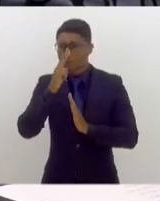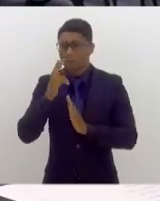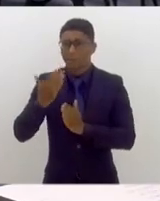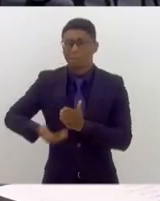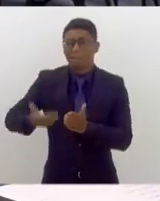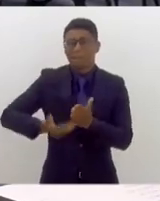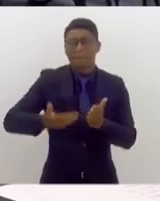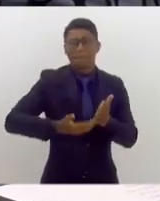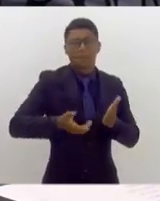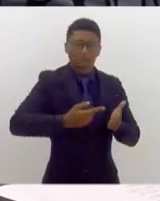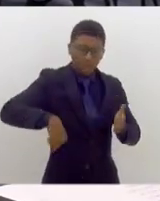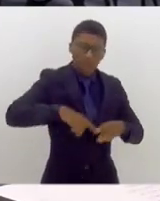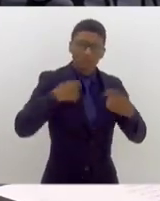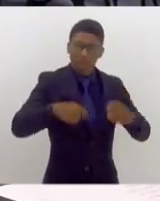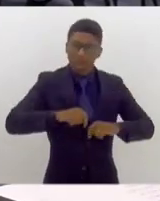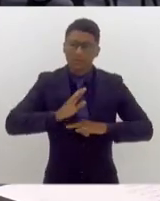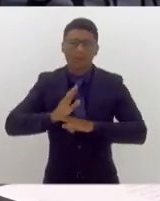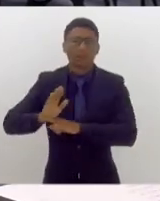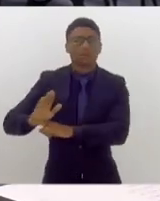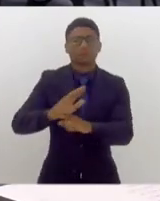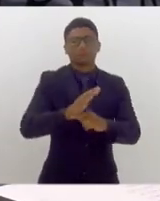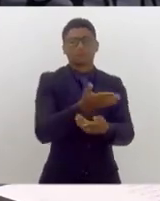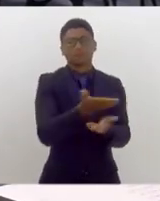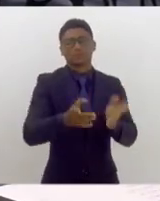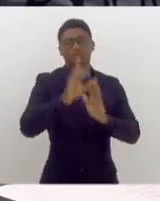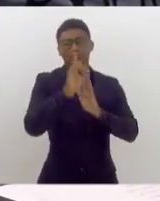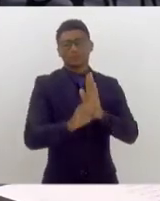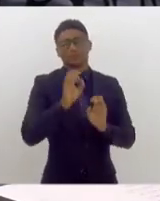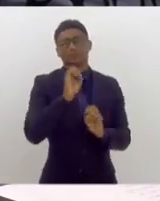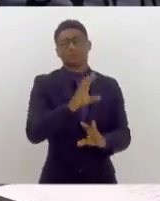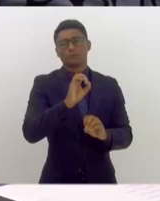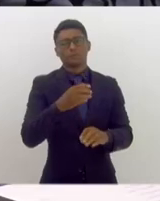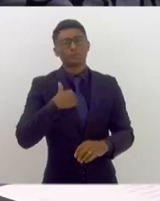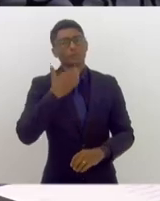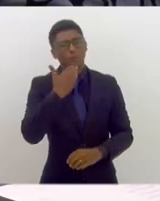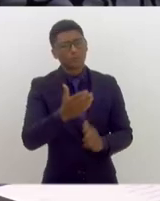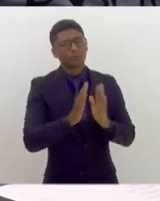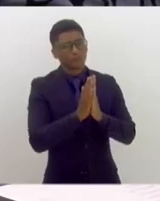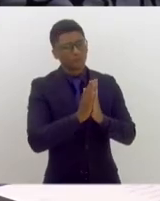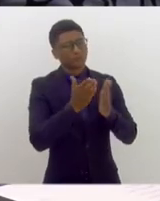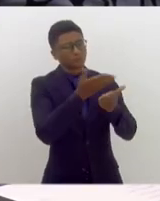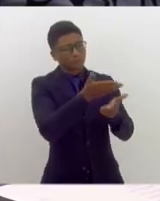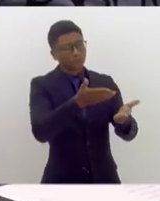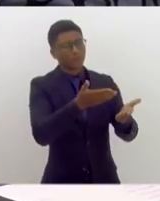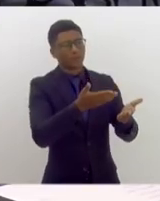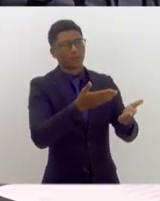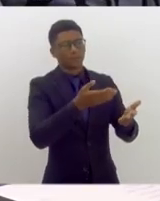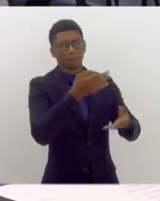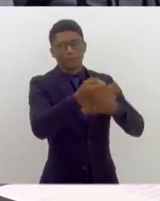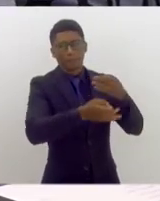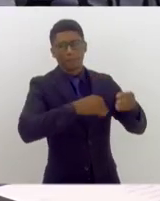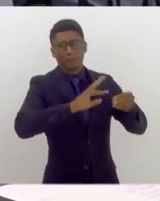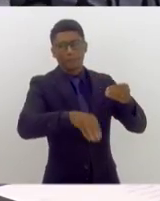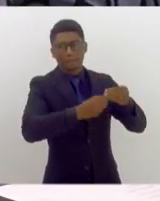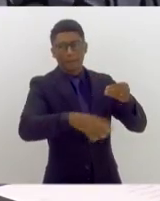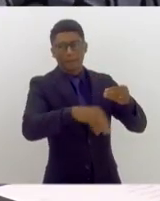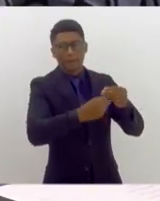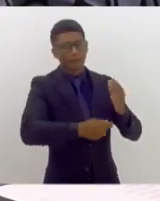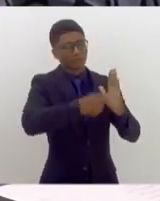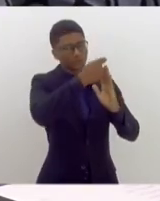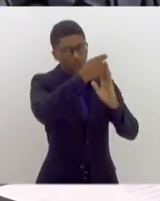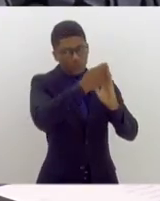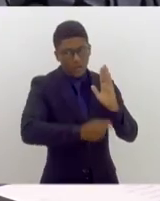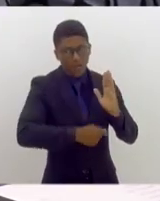reparar historicamente essa população garantindo o direito à educação. Então, queria reforçar esse pedido, que essas contribuições possam ser encaminhadas por escrito, que a